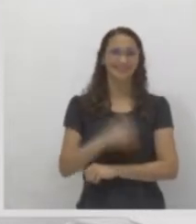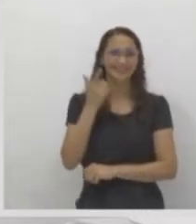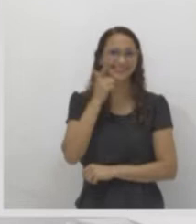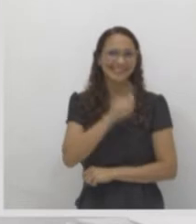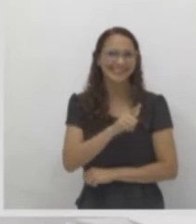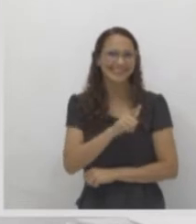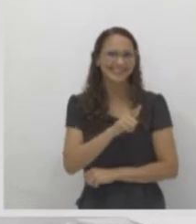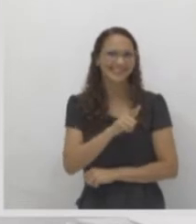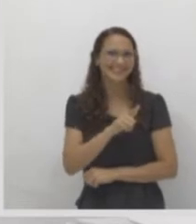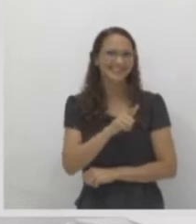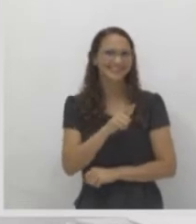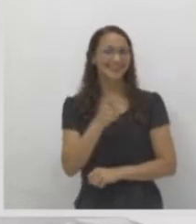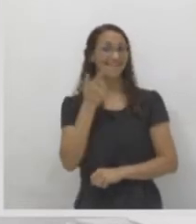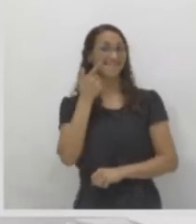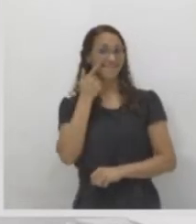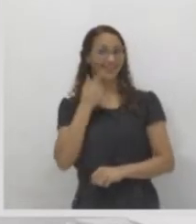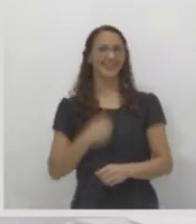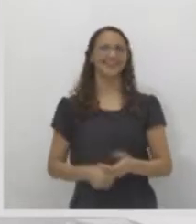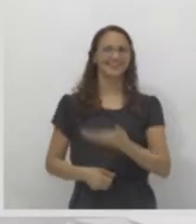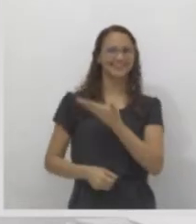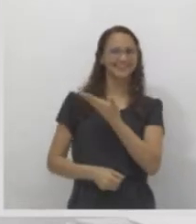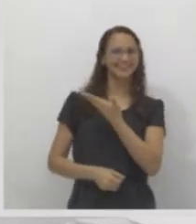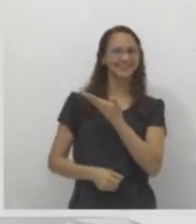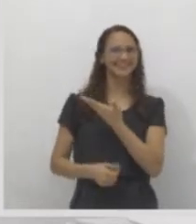Conseguiram? Vamos ver a resposta.